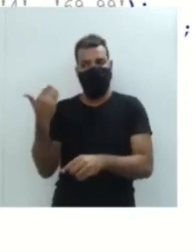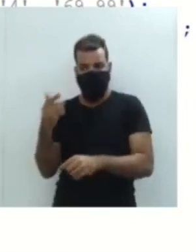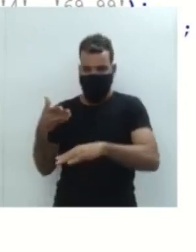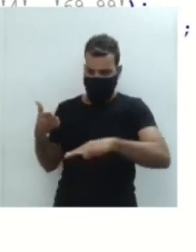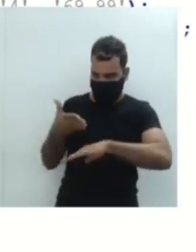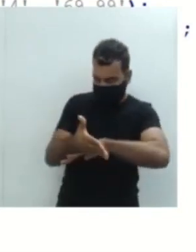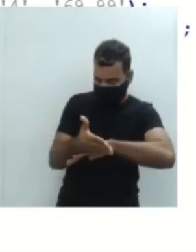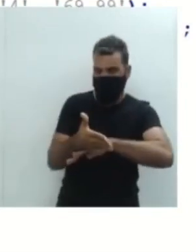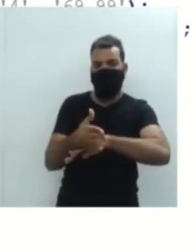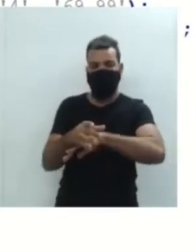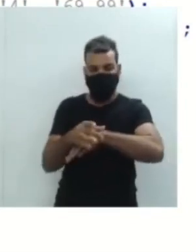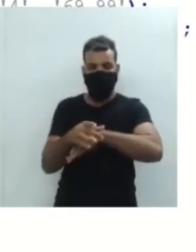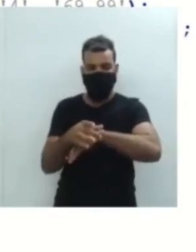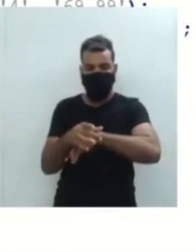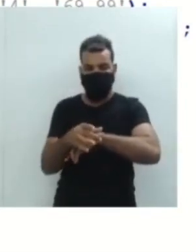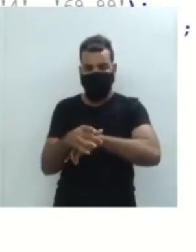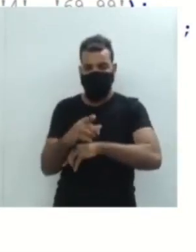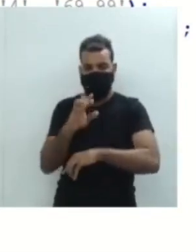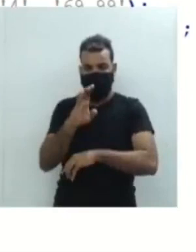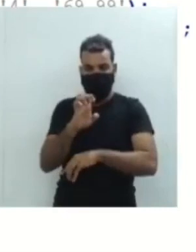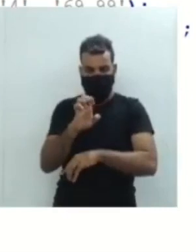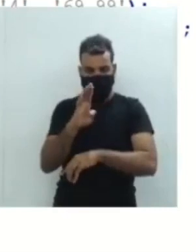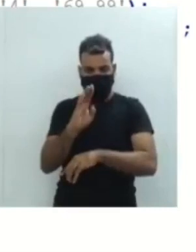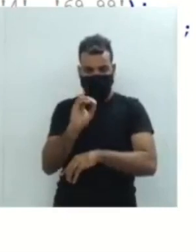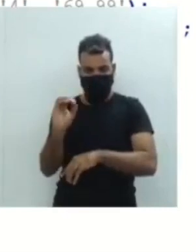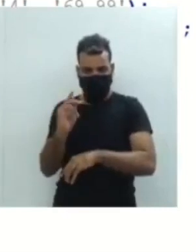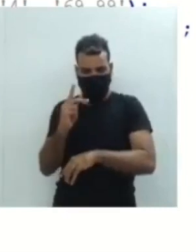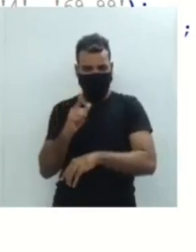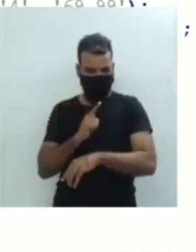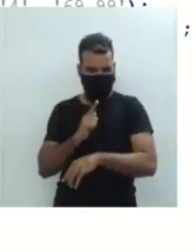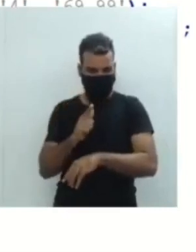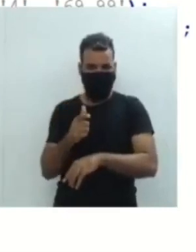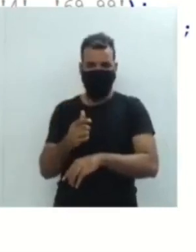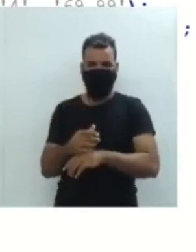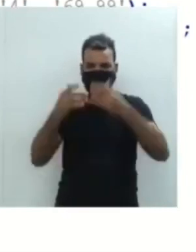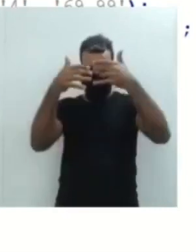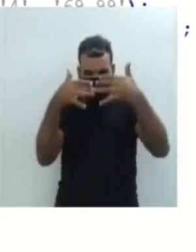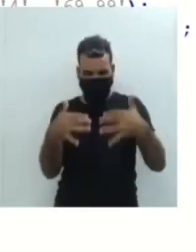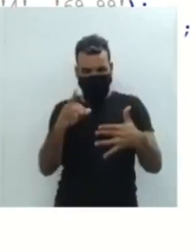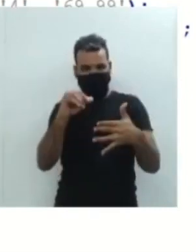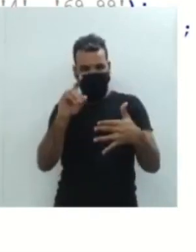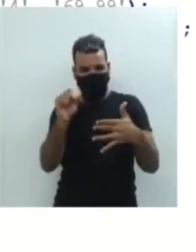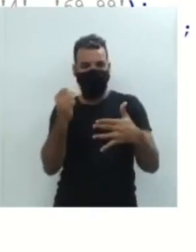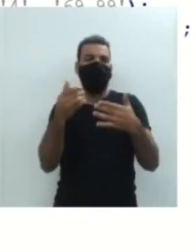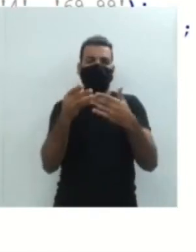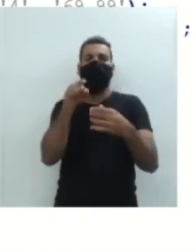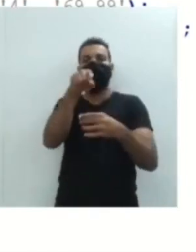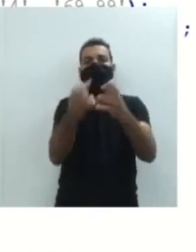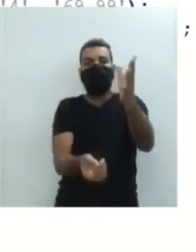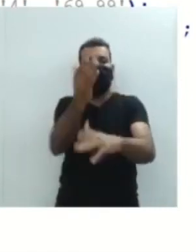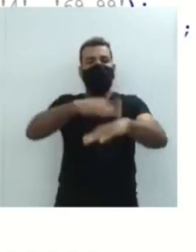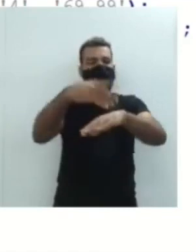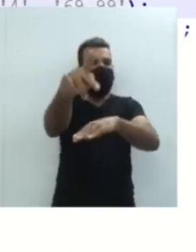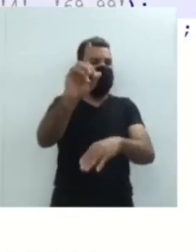acessar o e-book possui esse script de banco de dados aonde você vai criar a sua base de dados